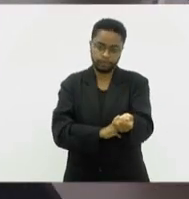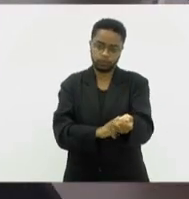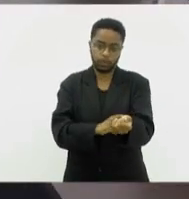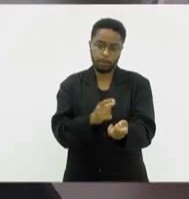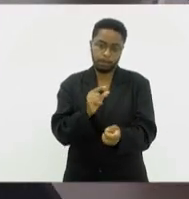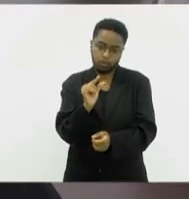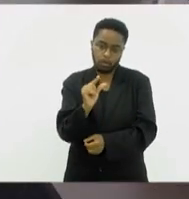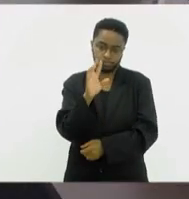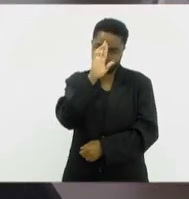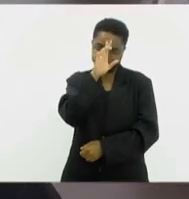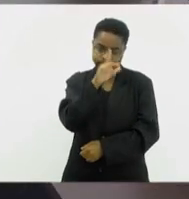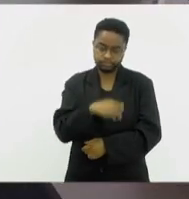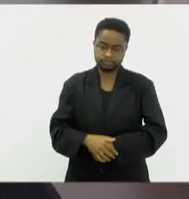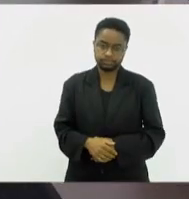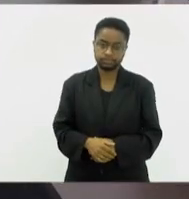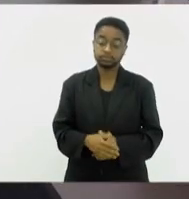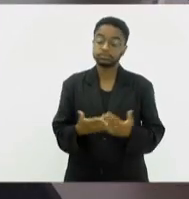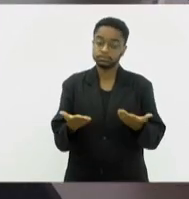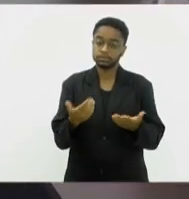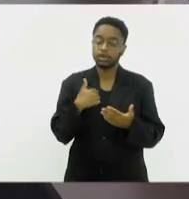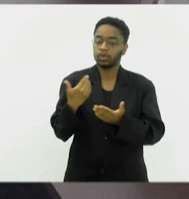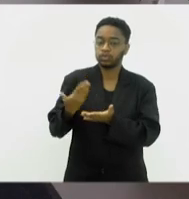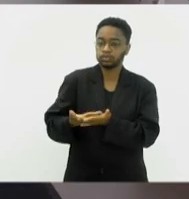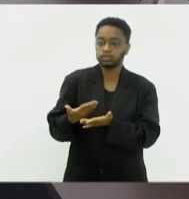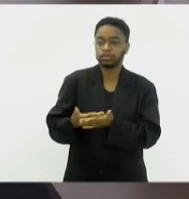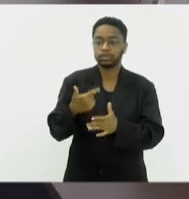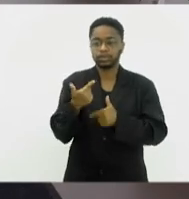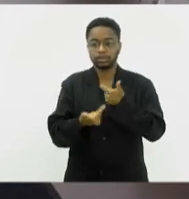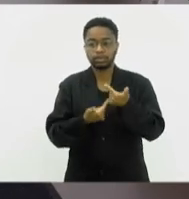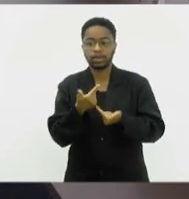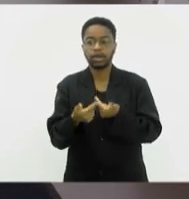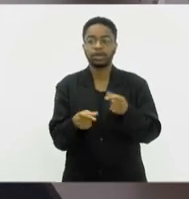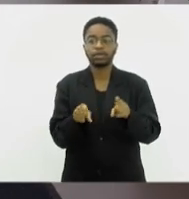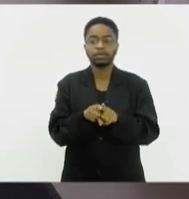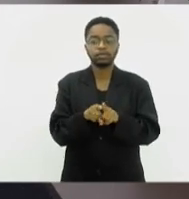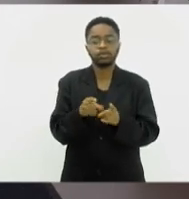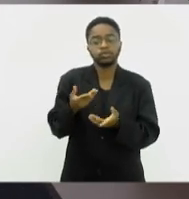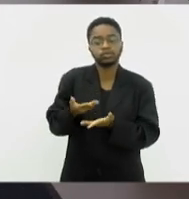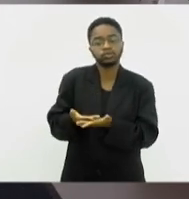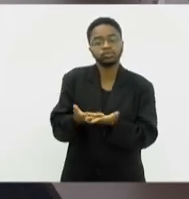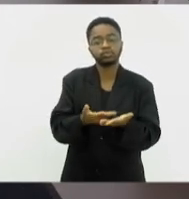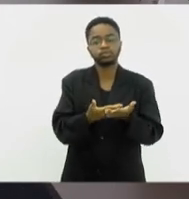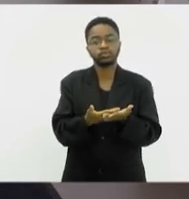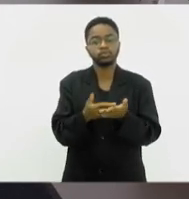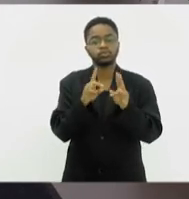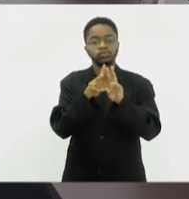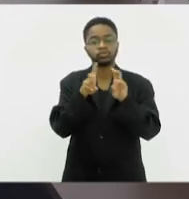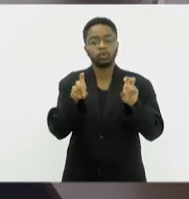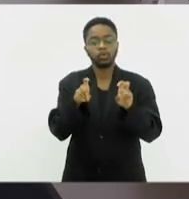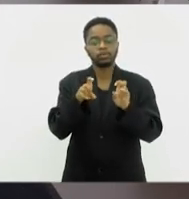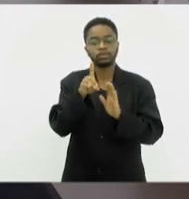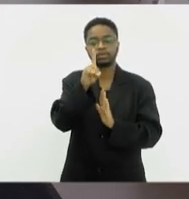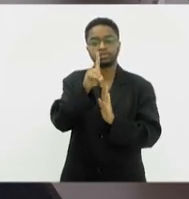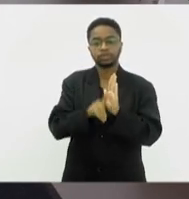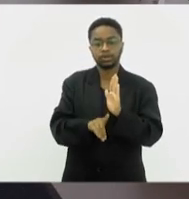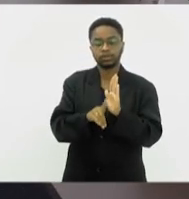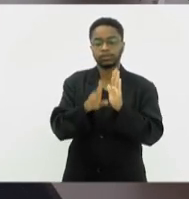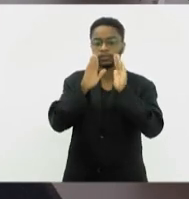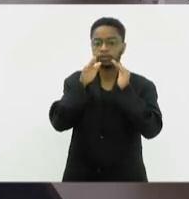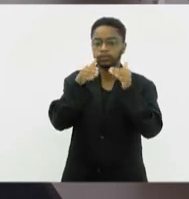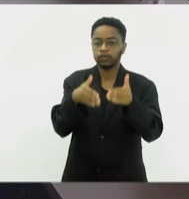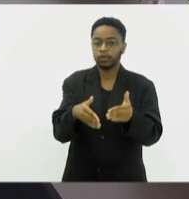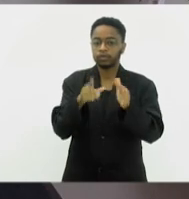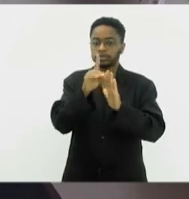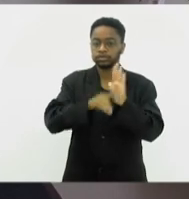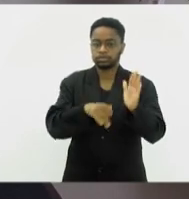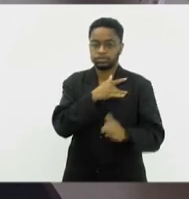Eu tenho, nos últimos anos, me debruçado tanto no trabalho quanto no estudo de direitos mais voltados ao direito